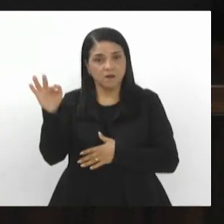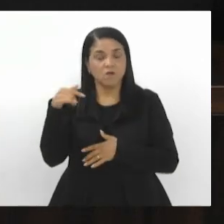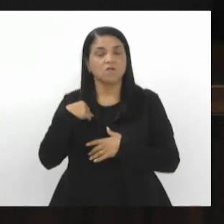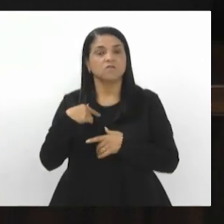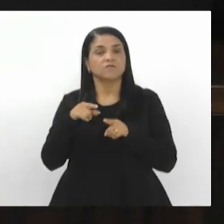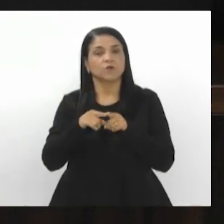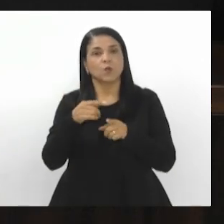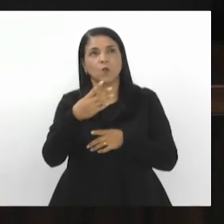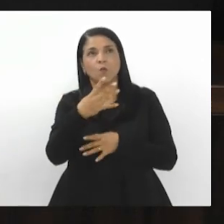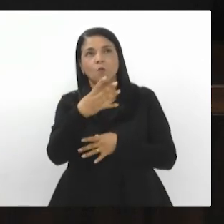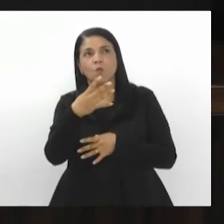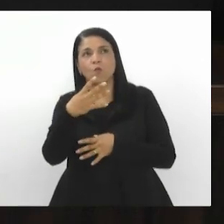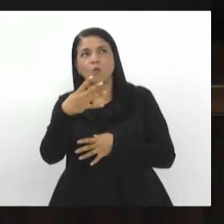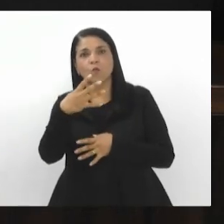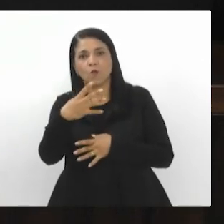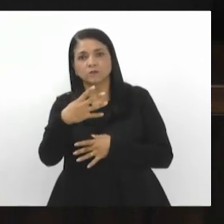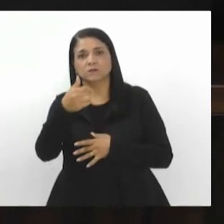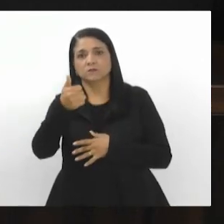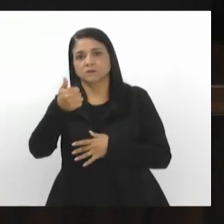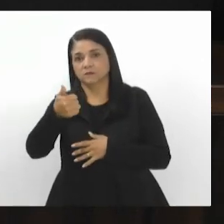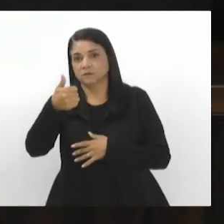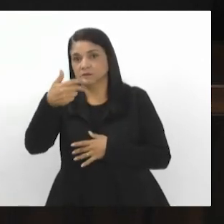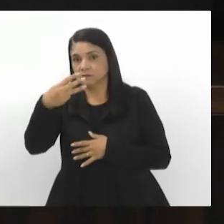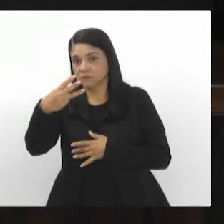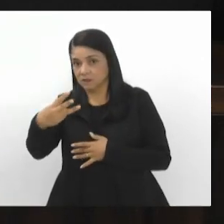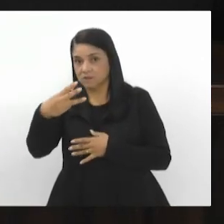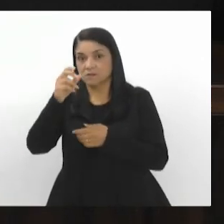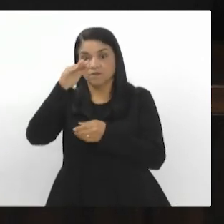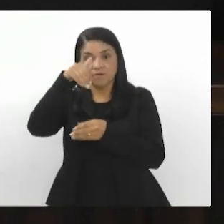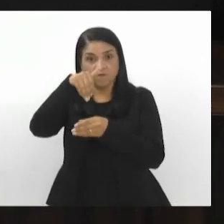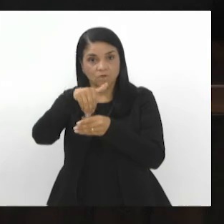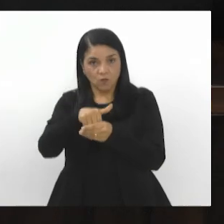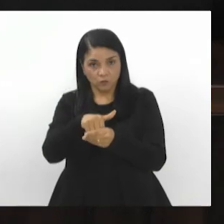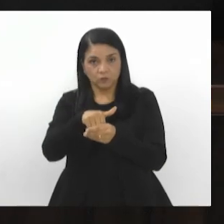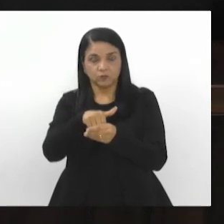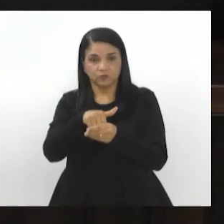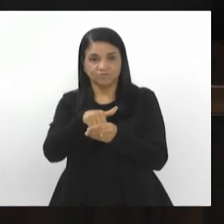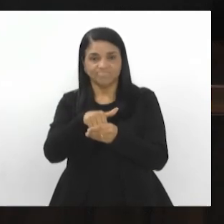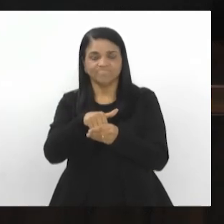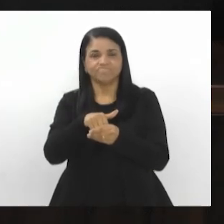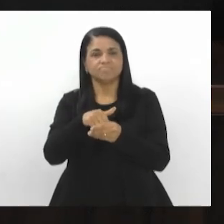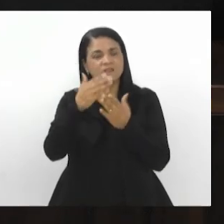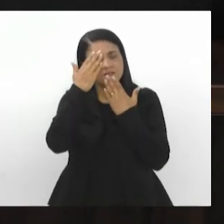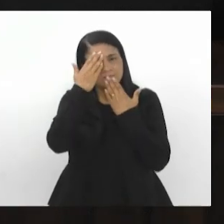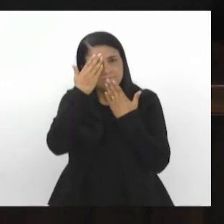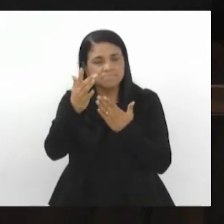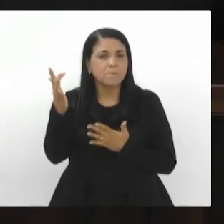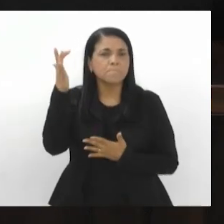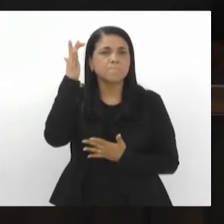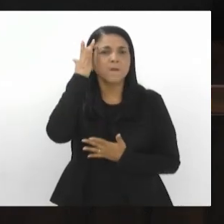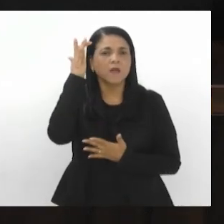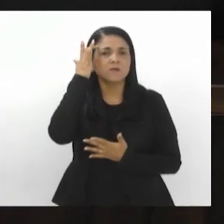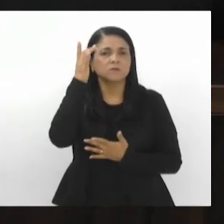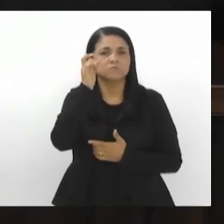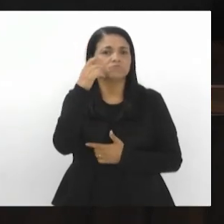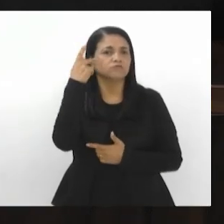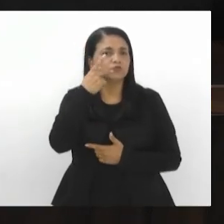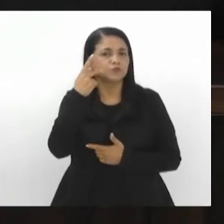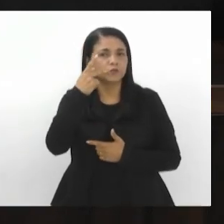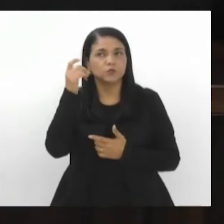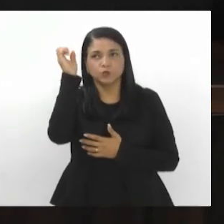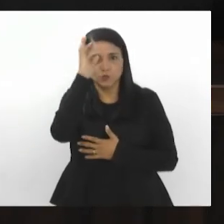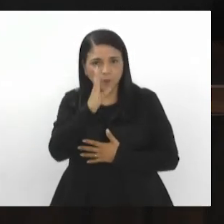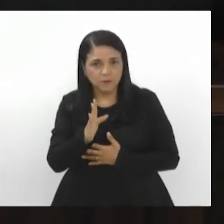menos de 413 votos de 513 votos. Então, assim, agradecer a maturidade de todos os parlamentares do Brasil